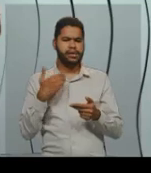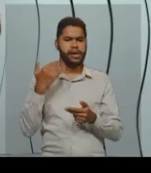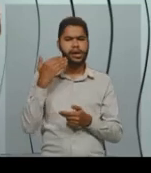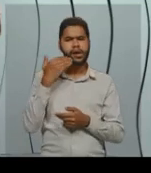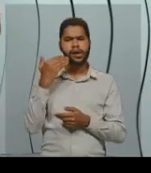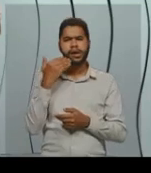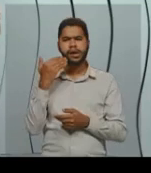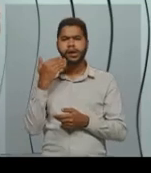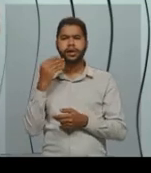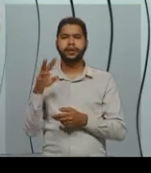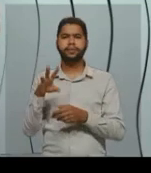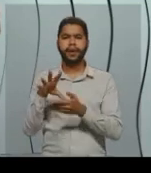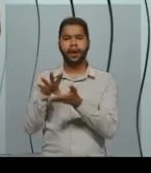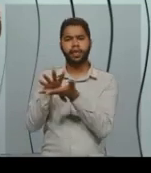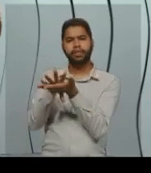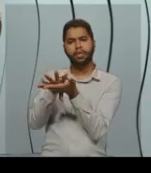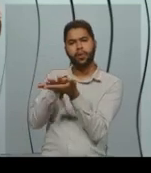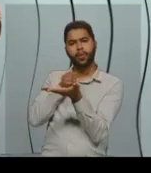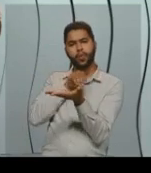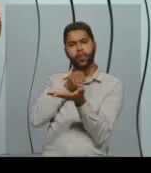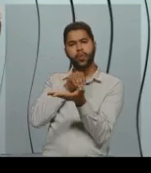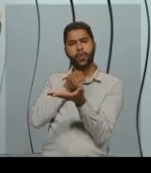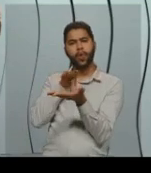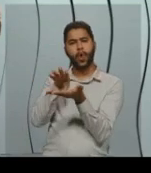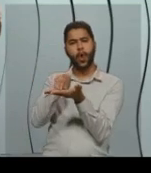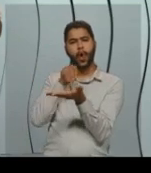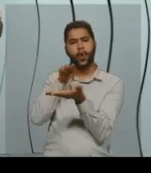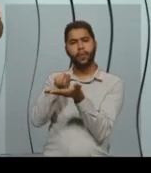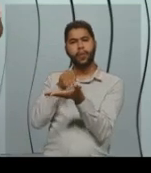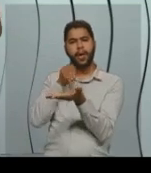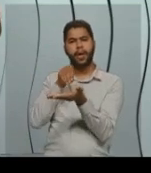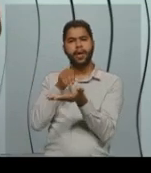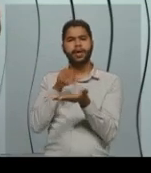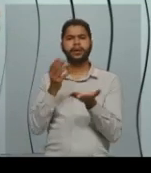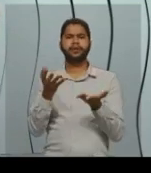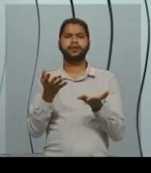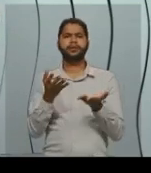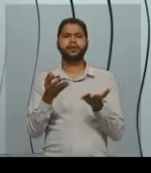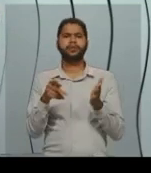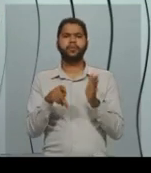cópias. Então, no mundo físico, para Platão, não pode ter